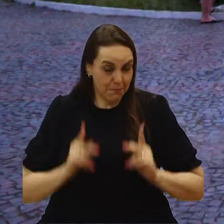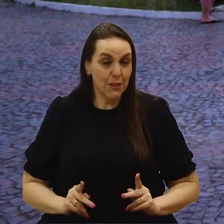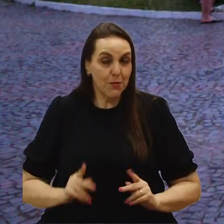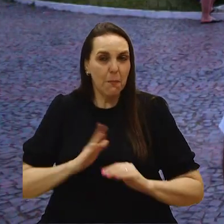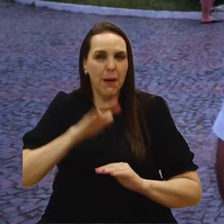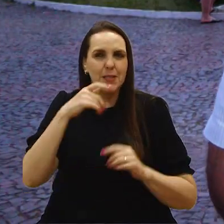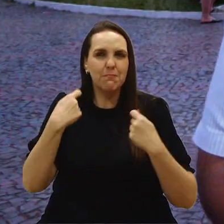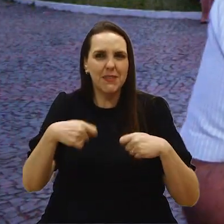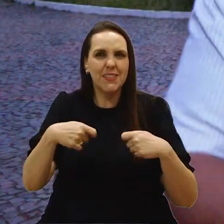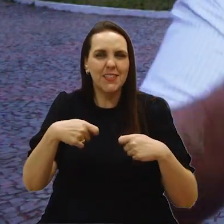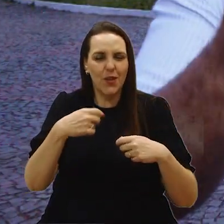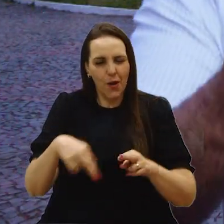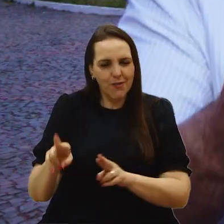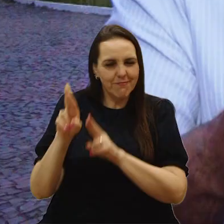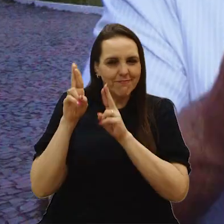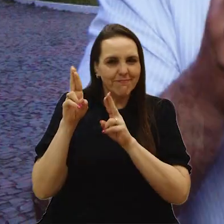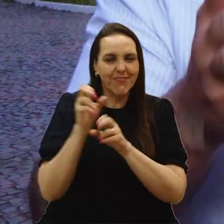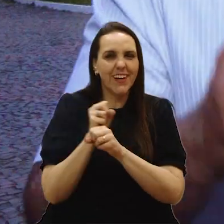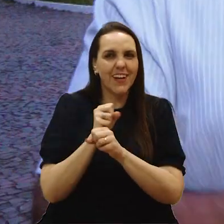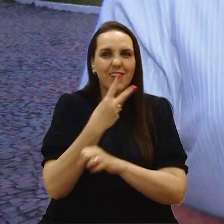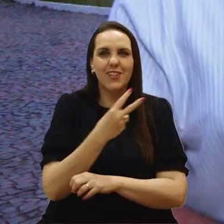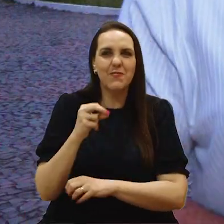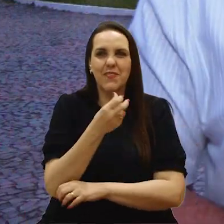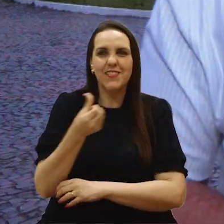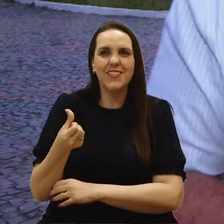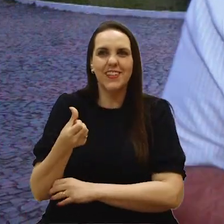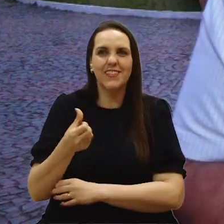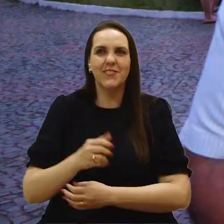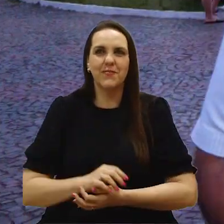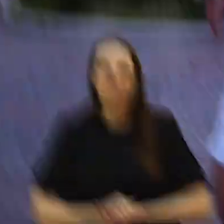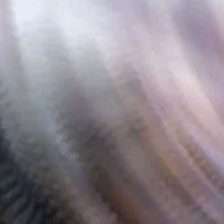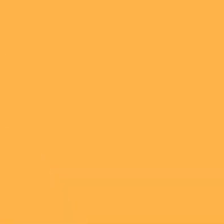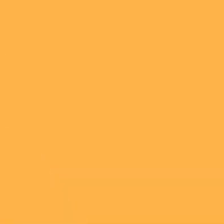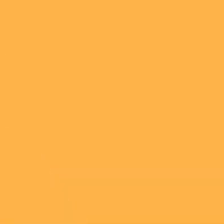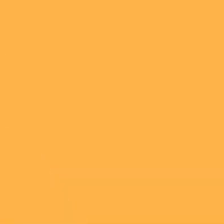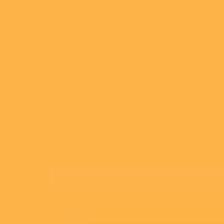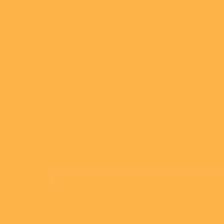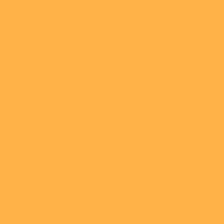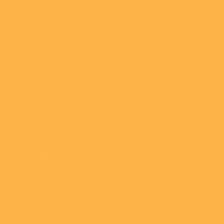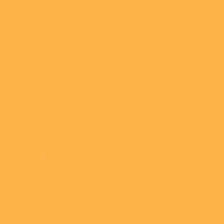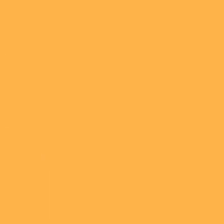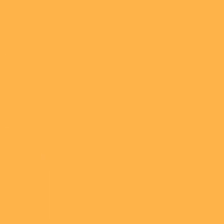as pessoas que mais precisam. É isso que eu espero para esse ano de 2026.